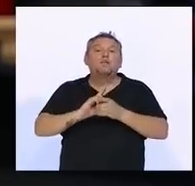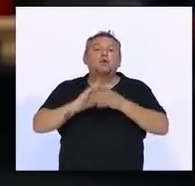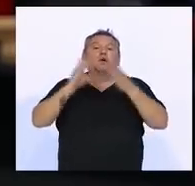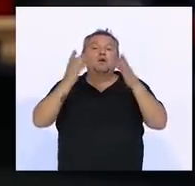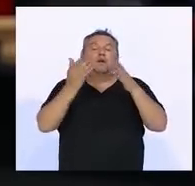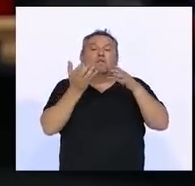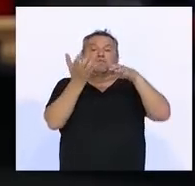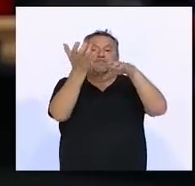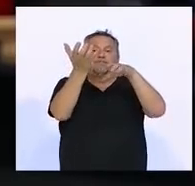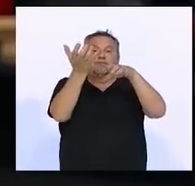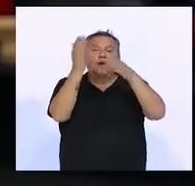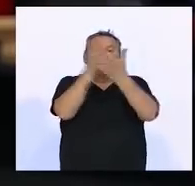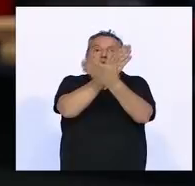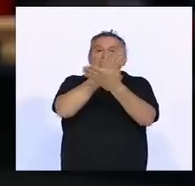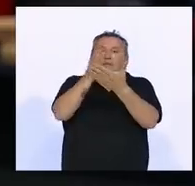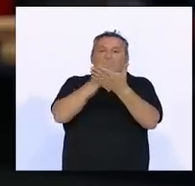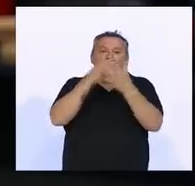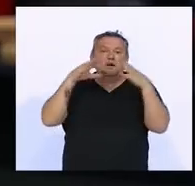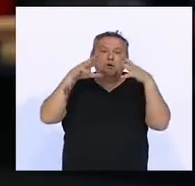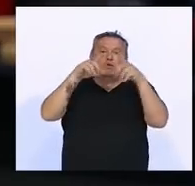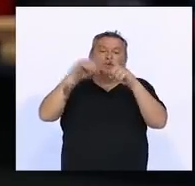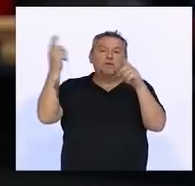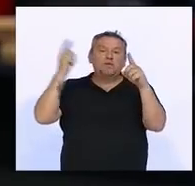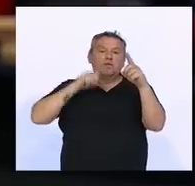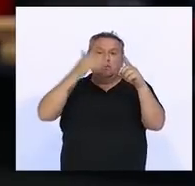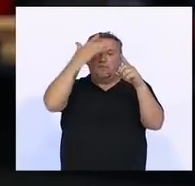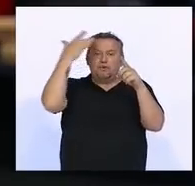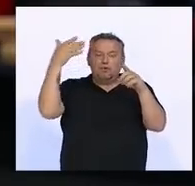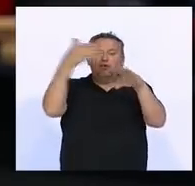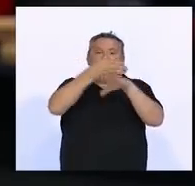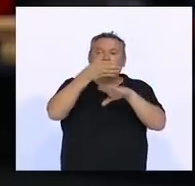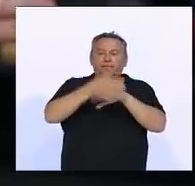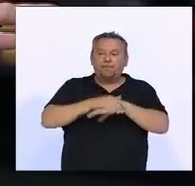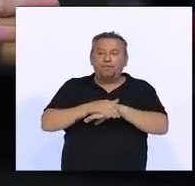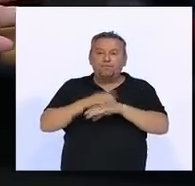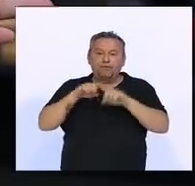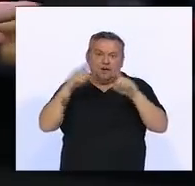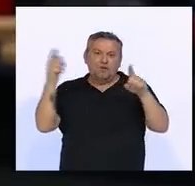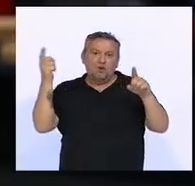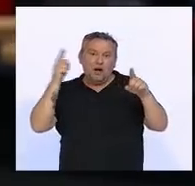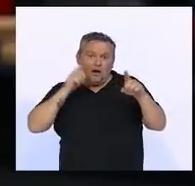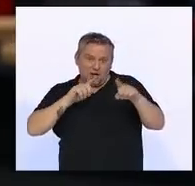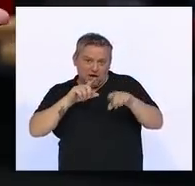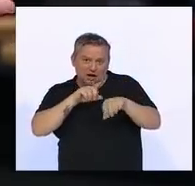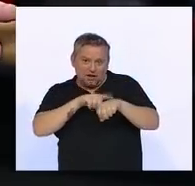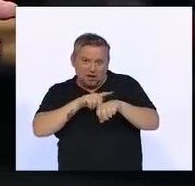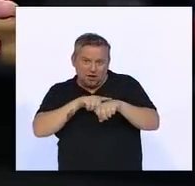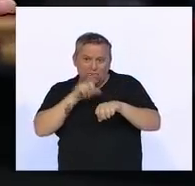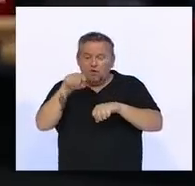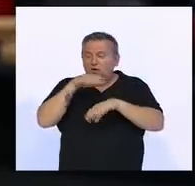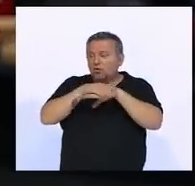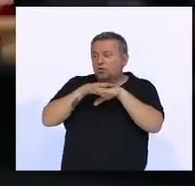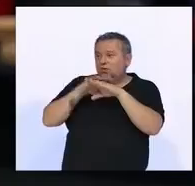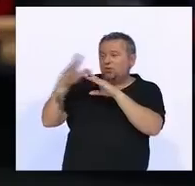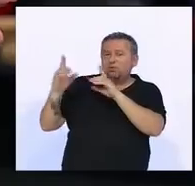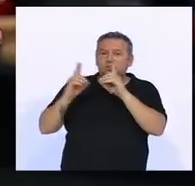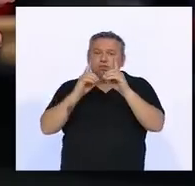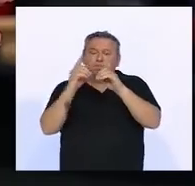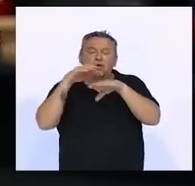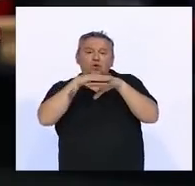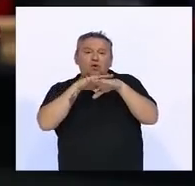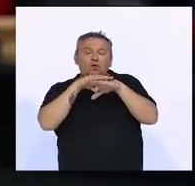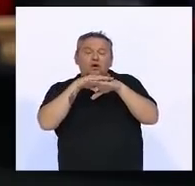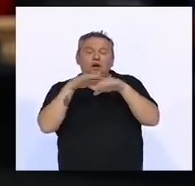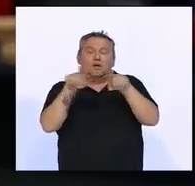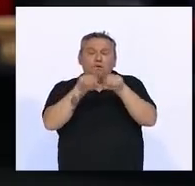Congresso Nacional. Você para tudo para receber parlamentares. Isso não é perder tempo, isso é ganhar tempo, você conversar com as pessoas, porque eles também estão